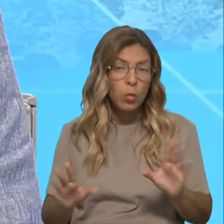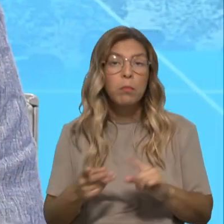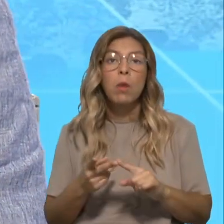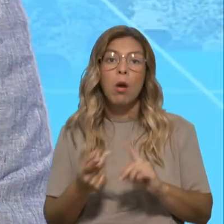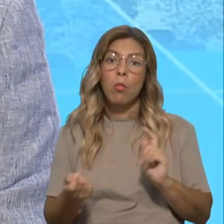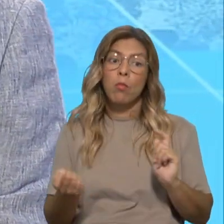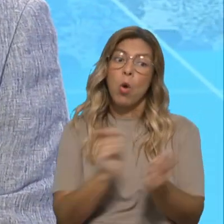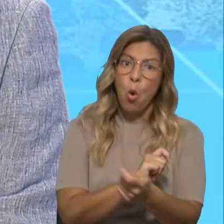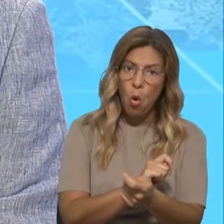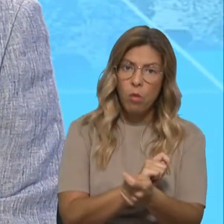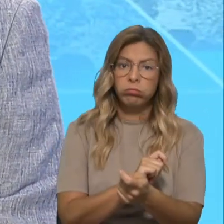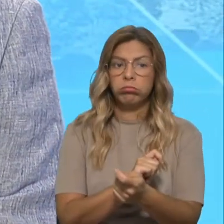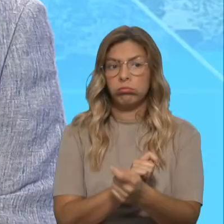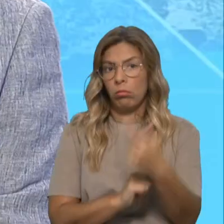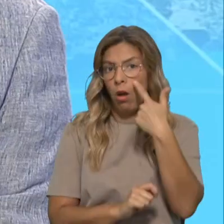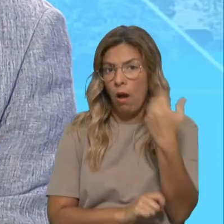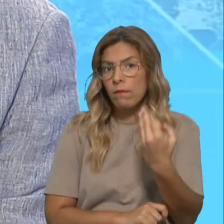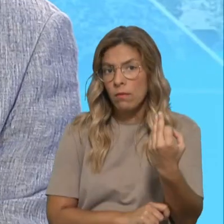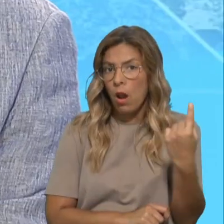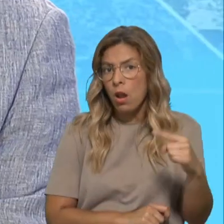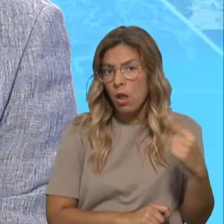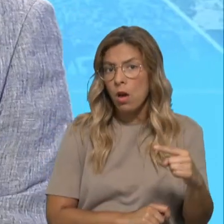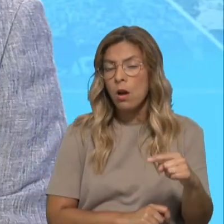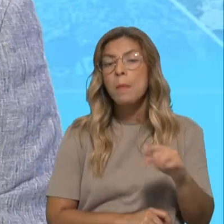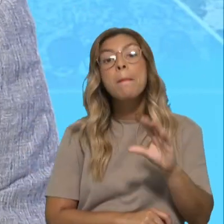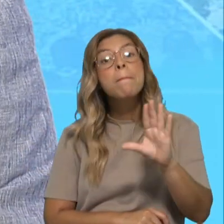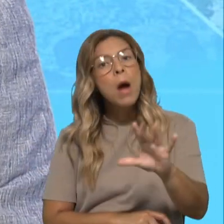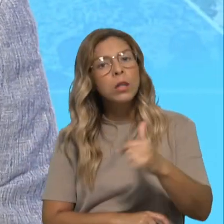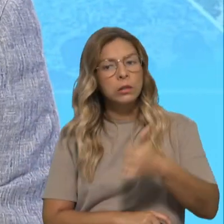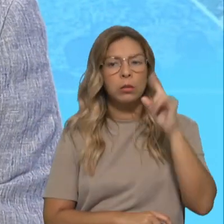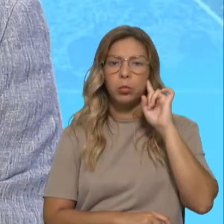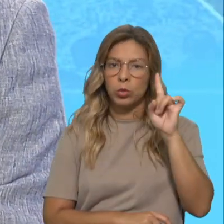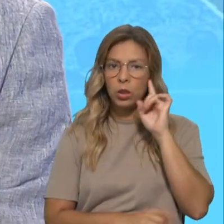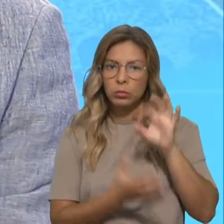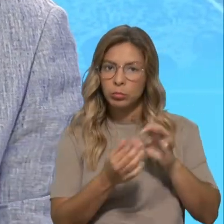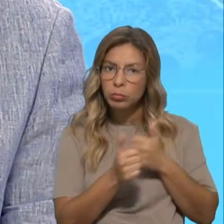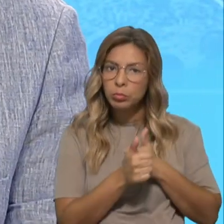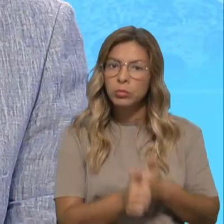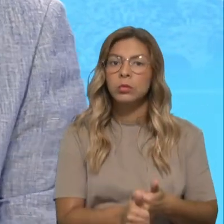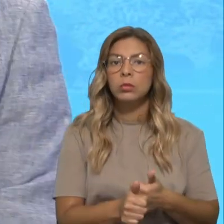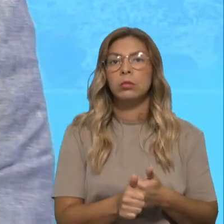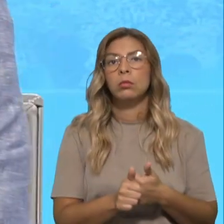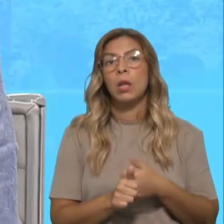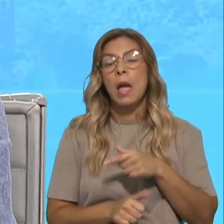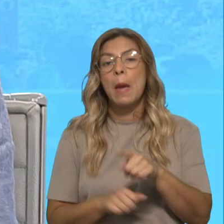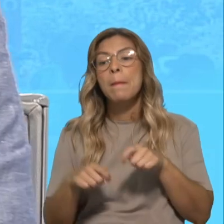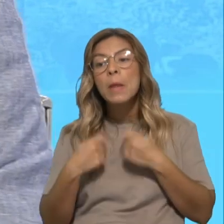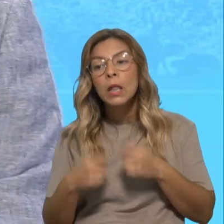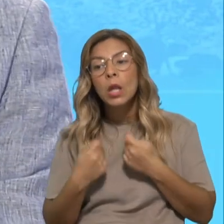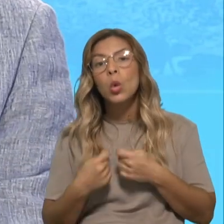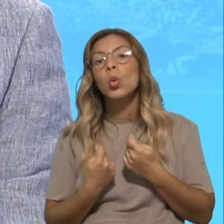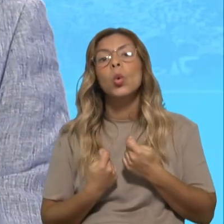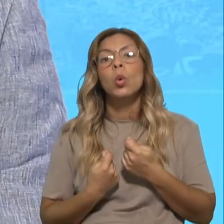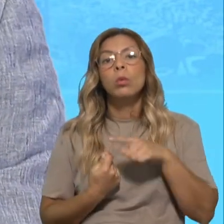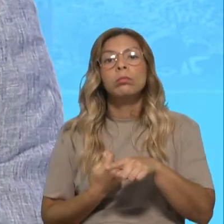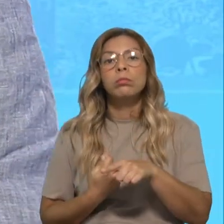E, portanto, agora, também é importante que aqueles que são de partidos não radicais aprendam a